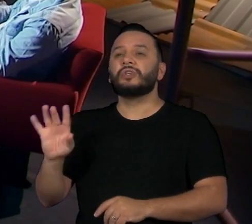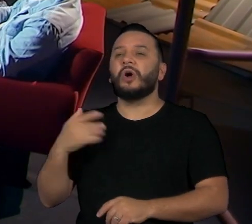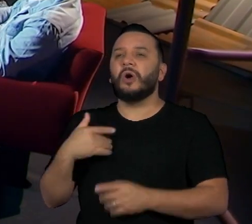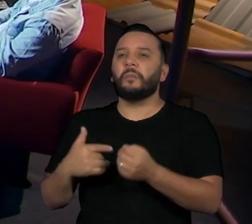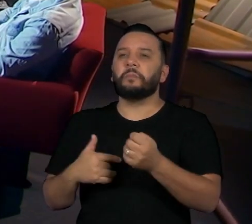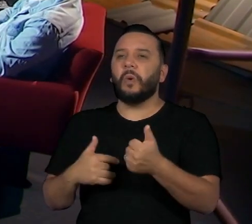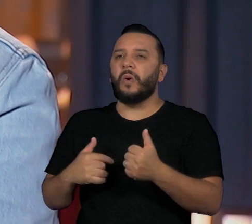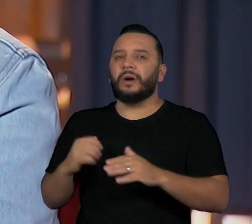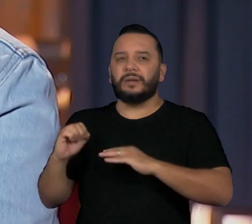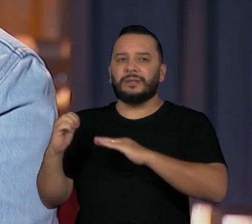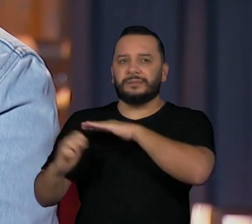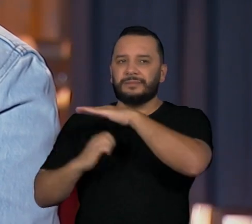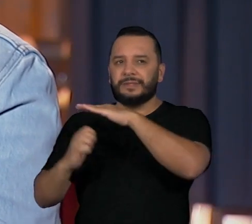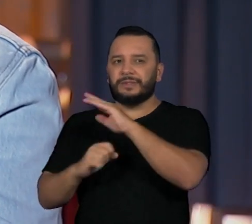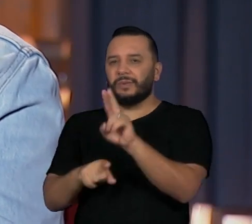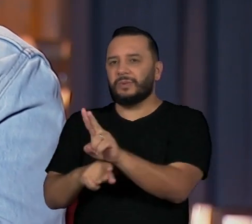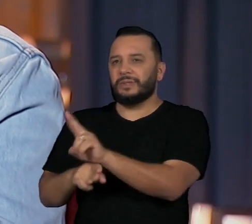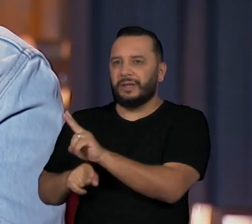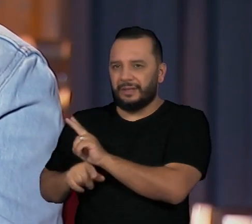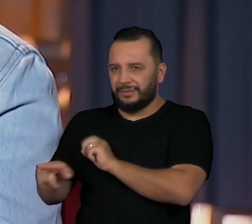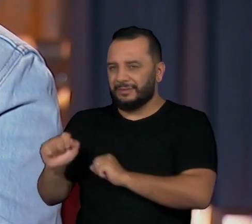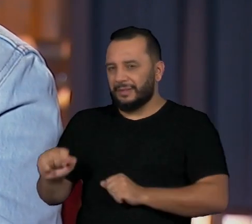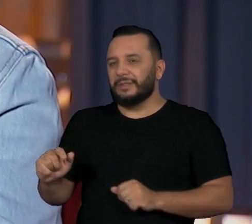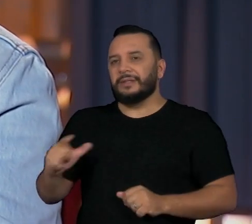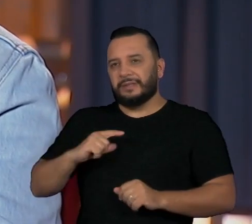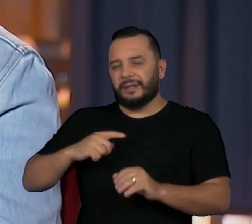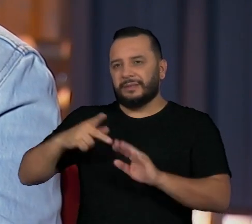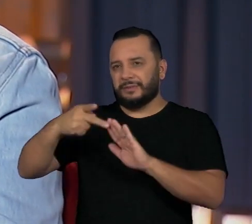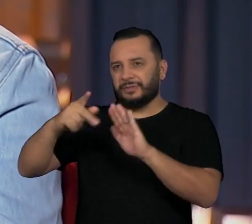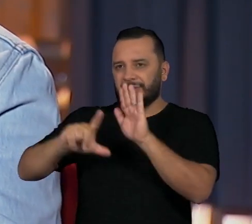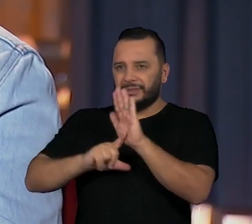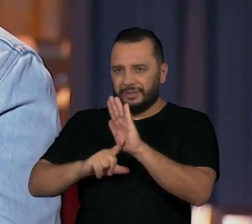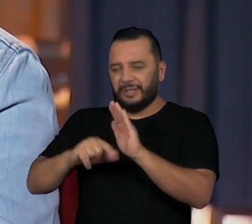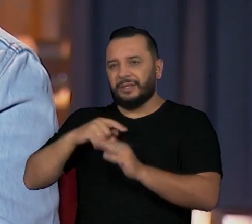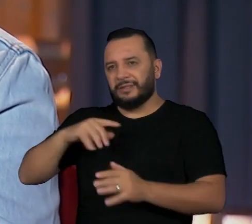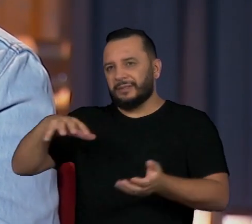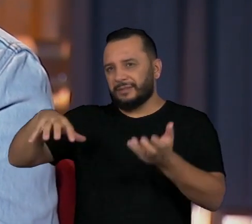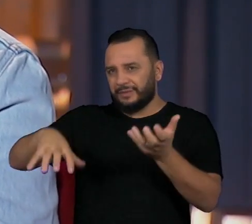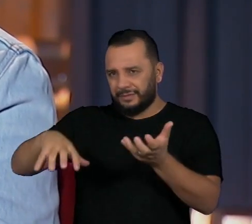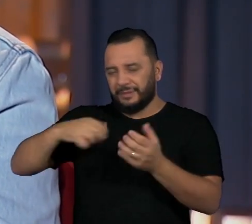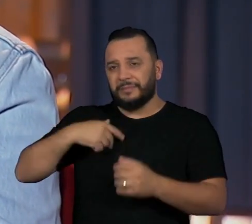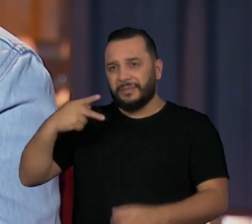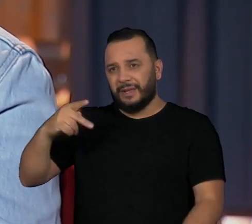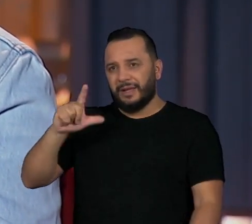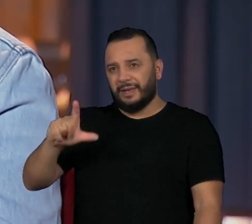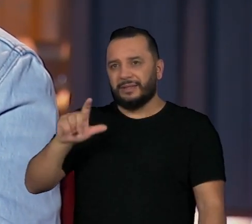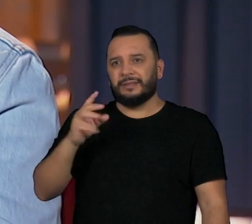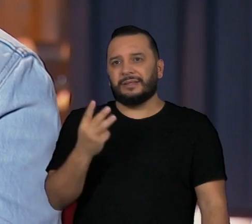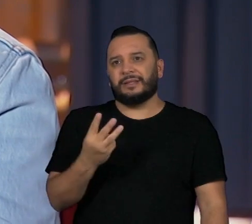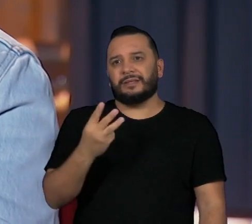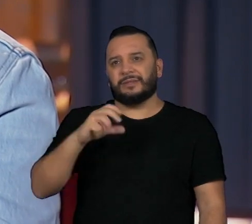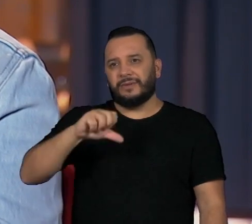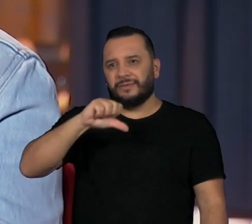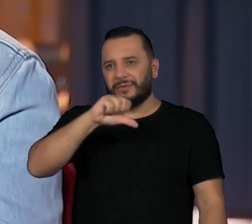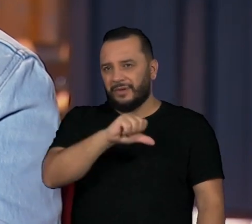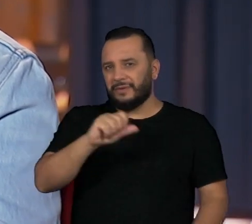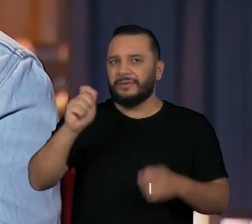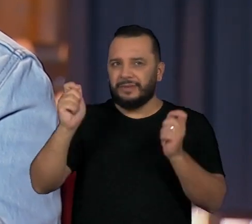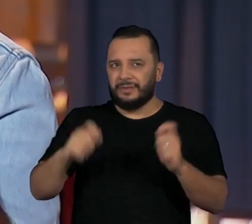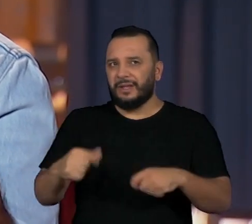possam cuidar disso. Existe um projeto de lei no Congresso, em tramitação, PL 399, que cria as condições para